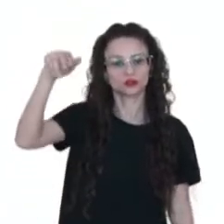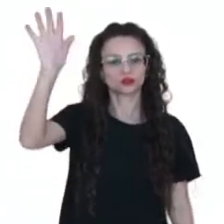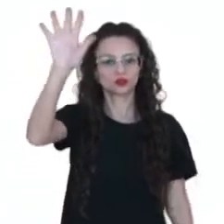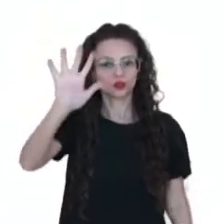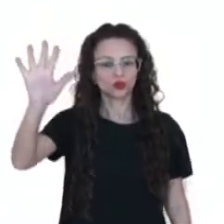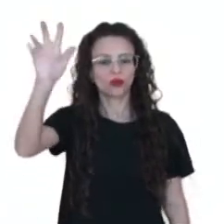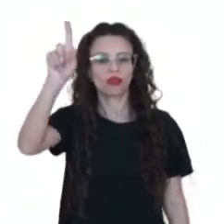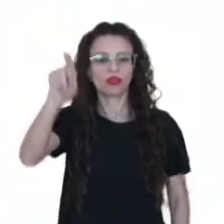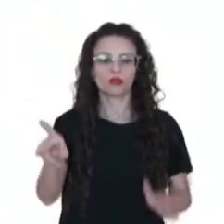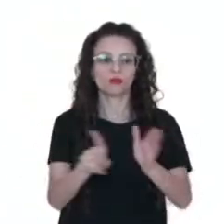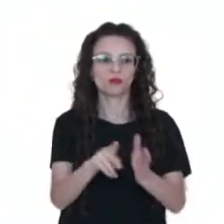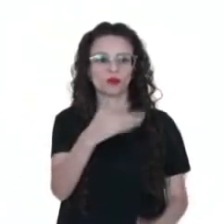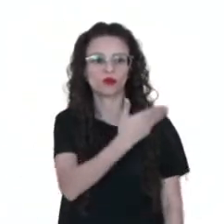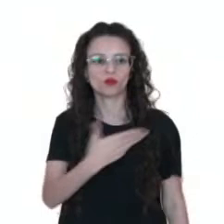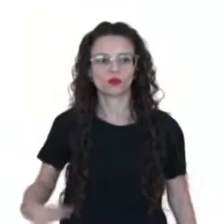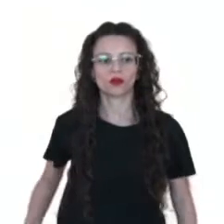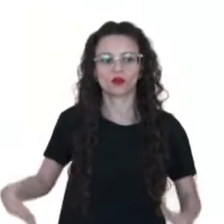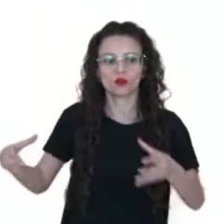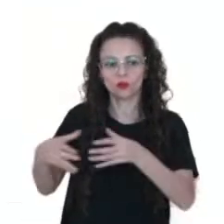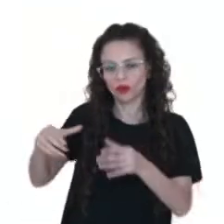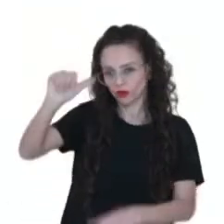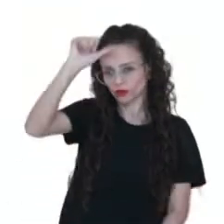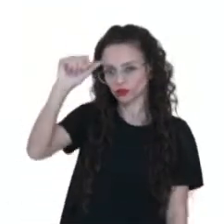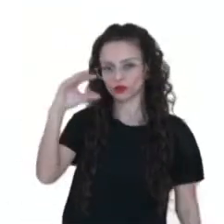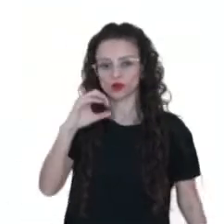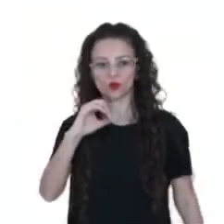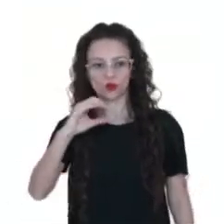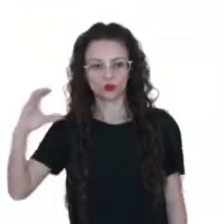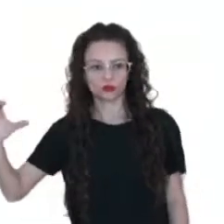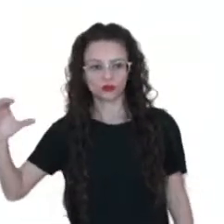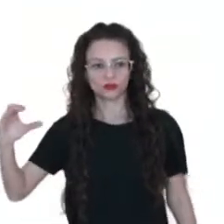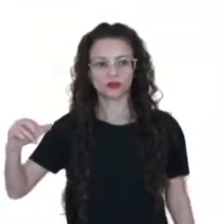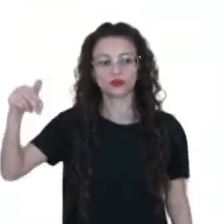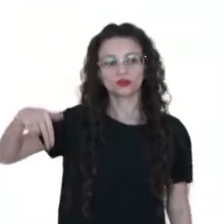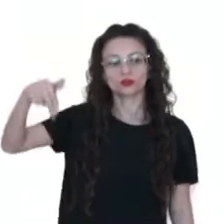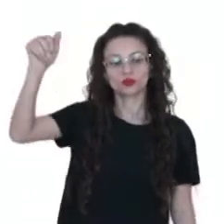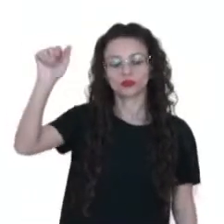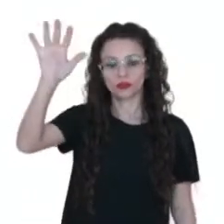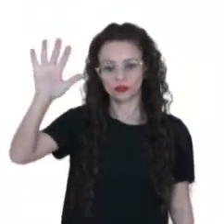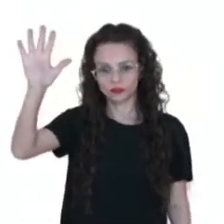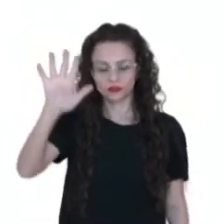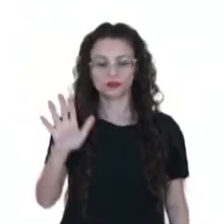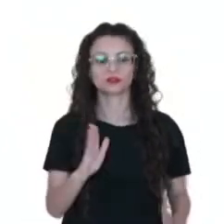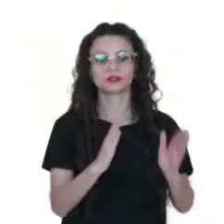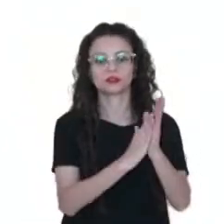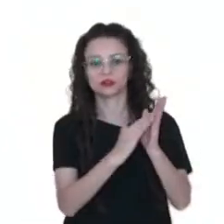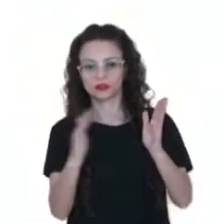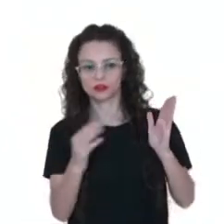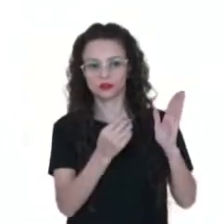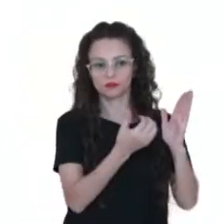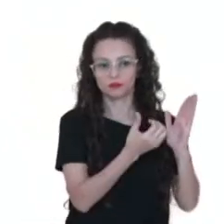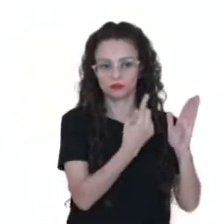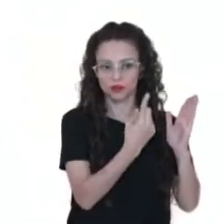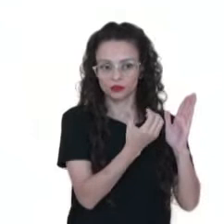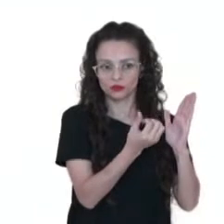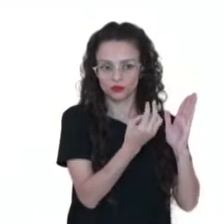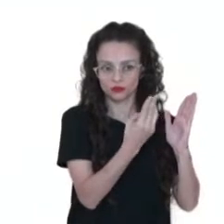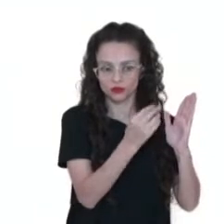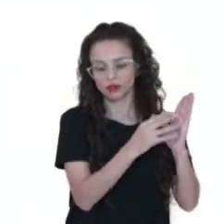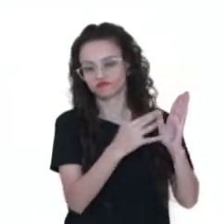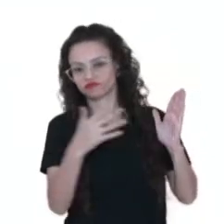pelo governo da Companhia das Índias Ocidentais no Nordeste entre 1630 e